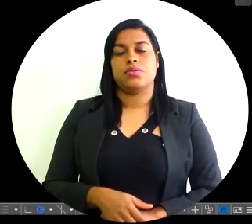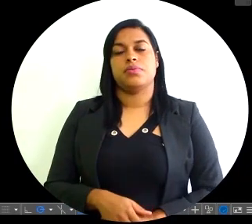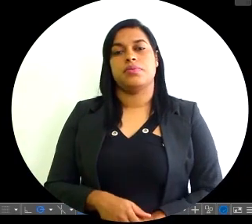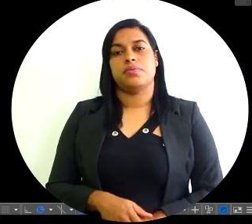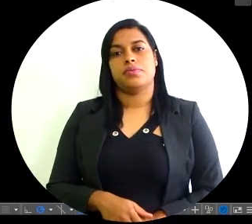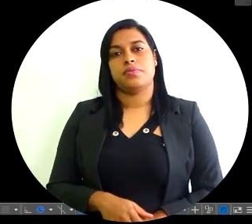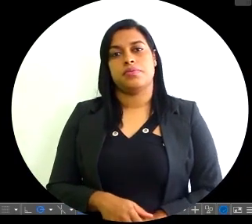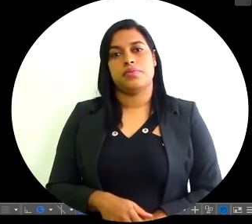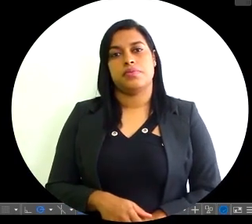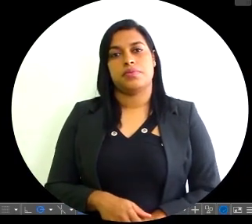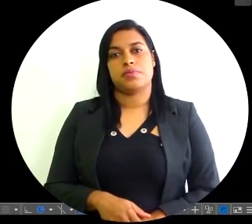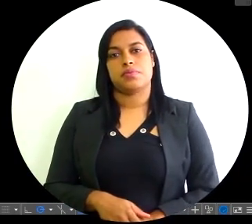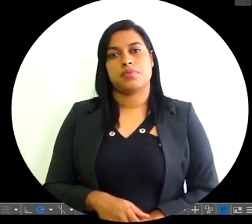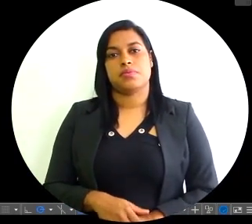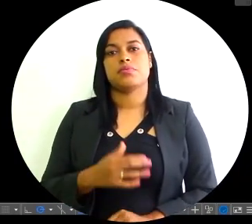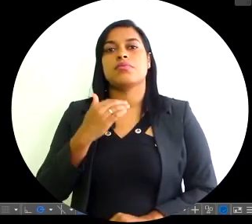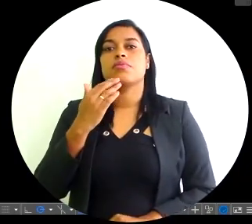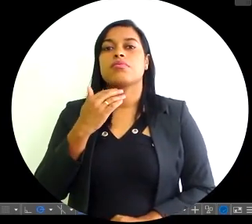objetos,